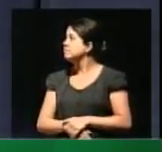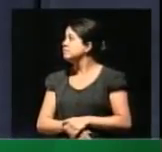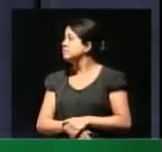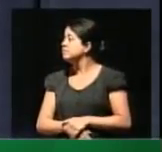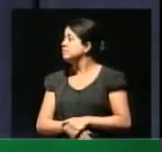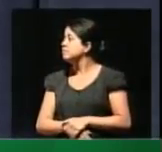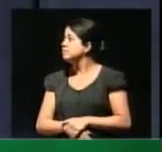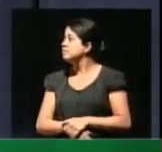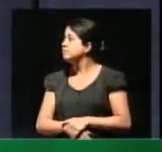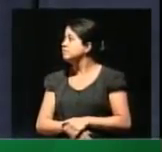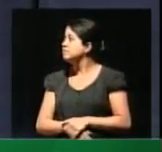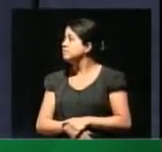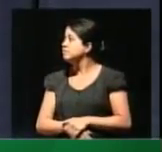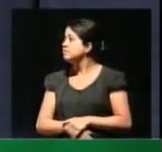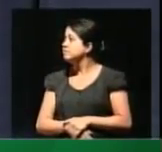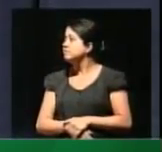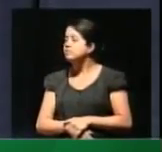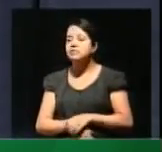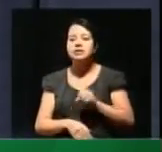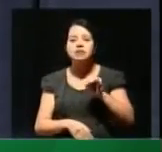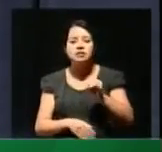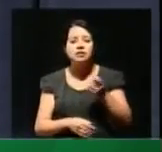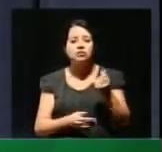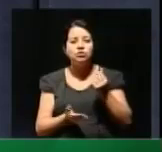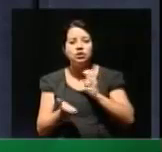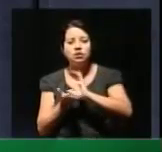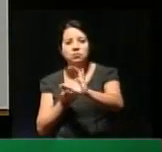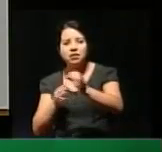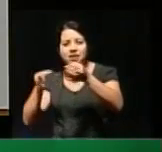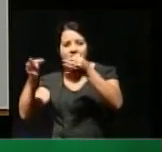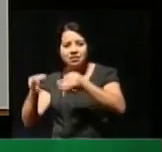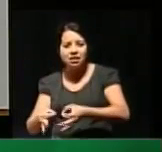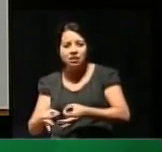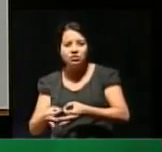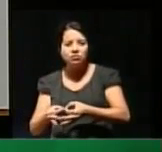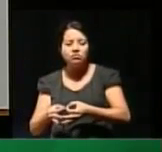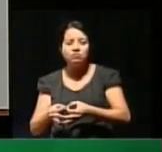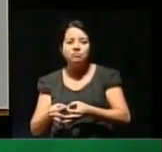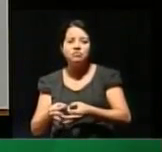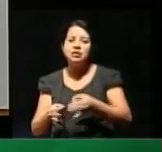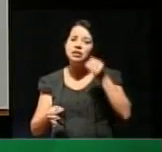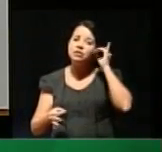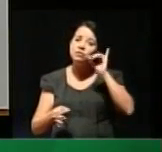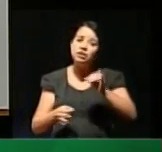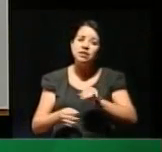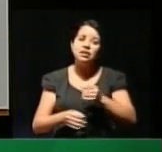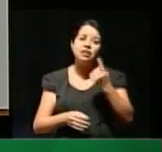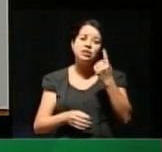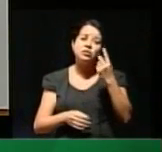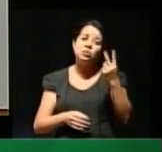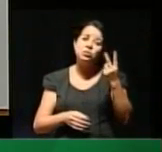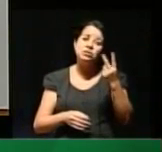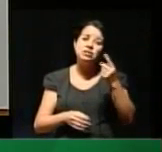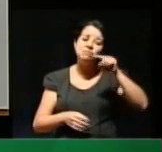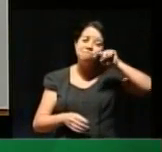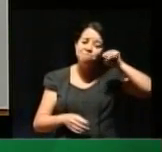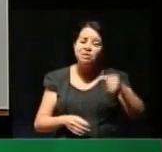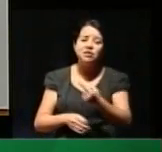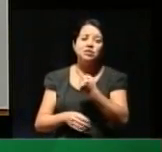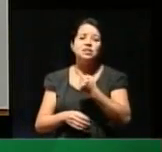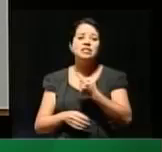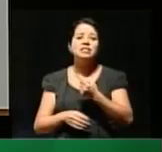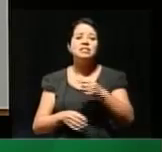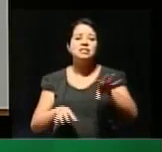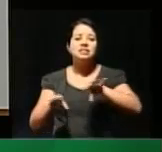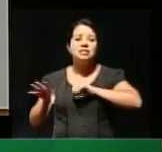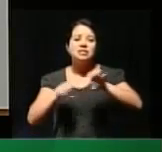Os resultados, se aplicar o dinheiro direito, é que a gente pode evitar mais de 12 milhões de infecções evitadas em criança, quase 2